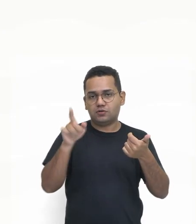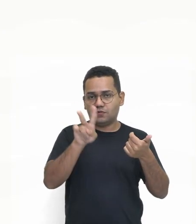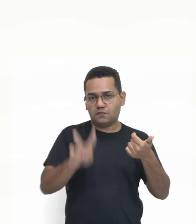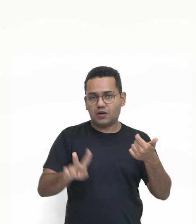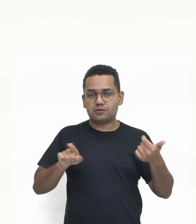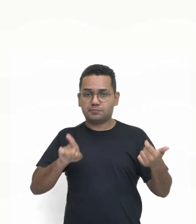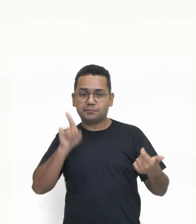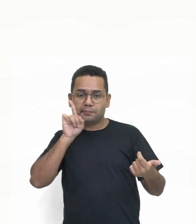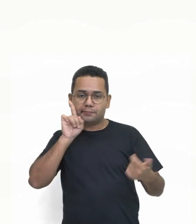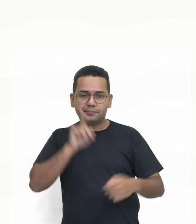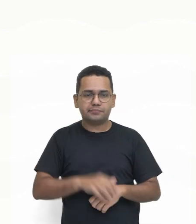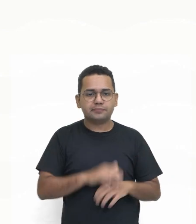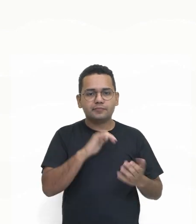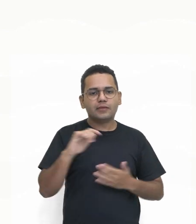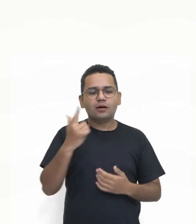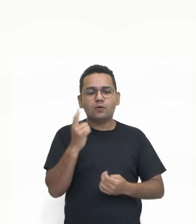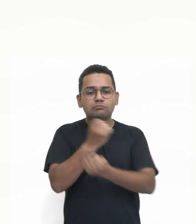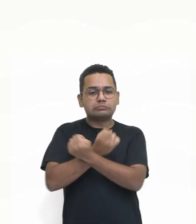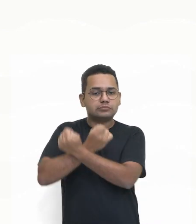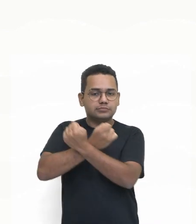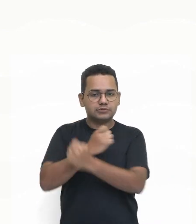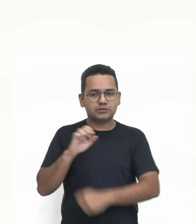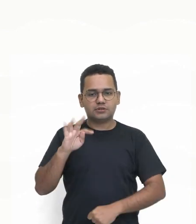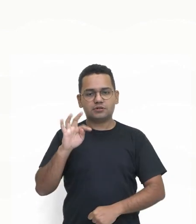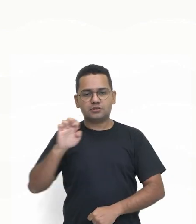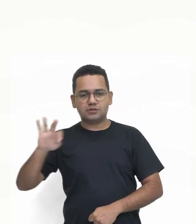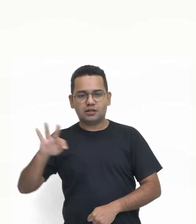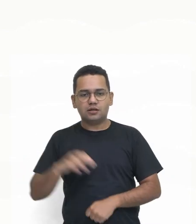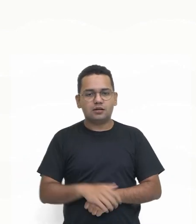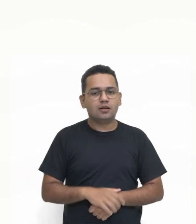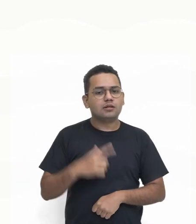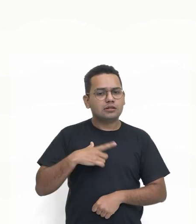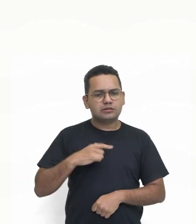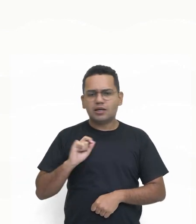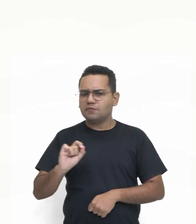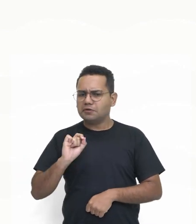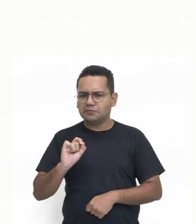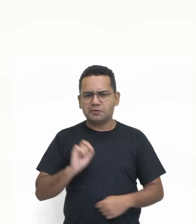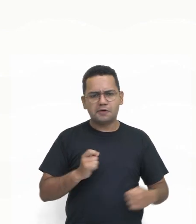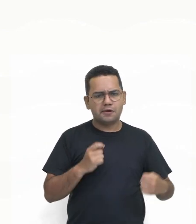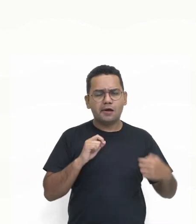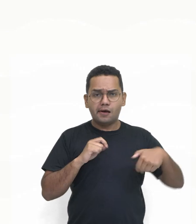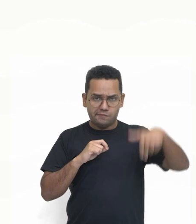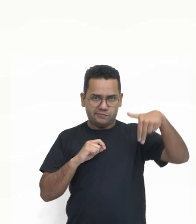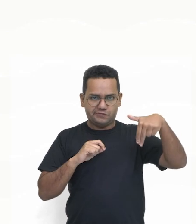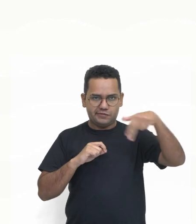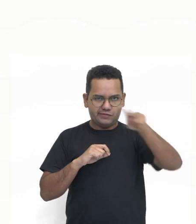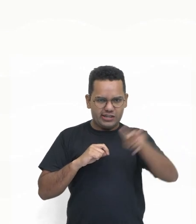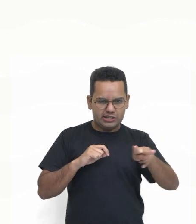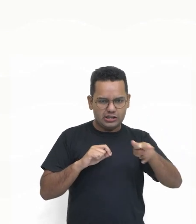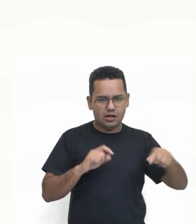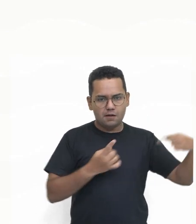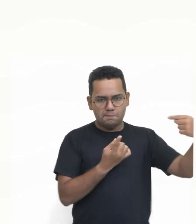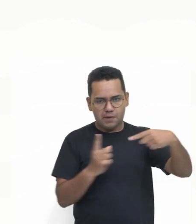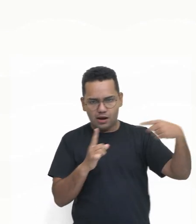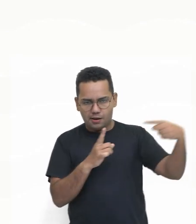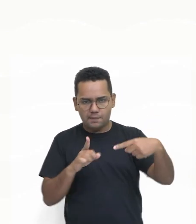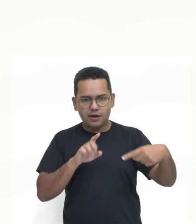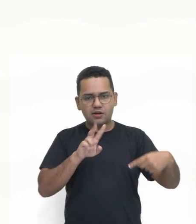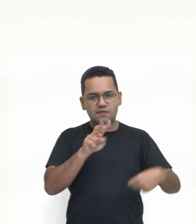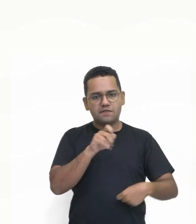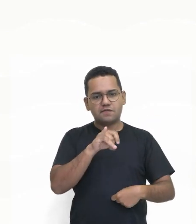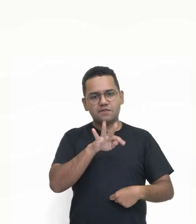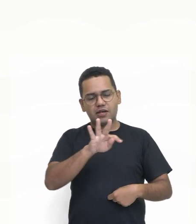nós temos a ofensiva do Tet, que foi uma série de ataques coordenado pelo Vietnã do Norte e pelo Viet Cong